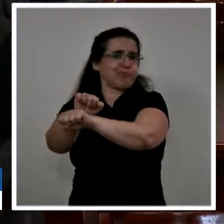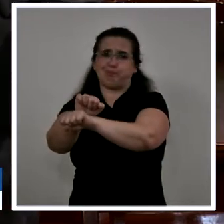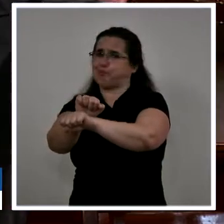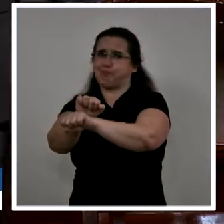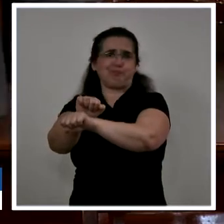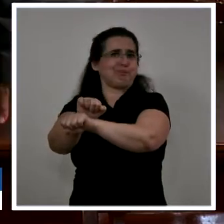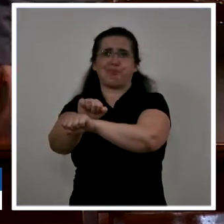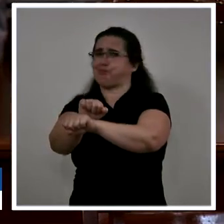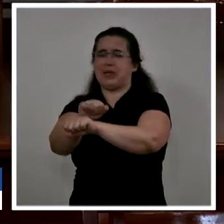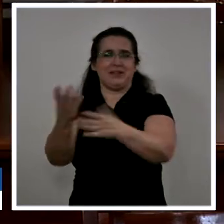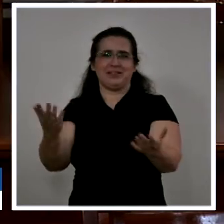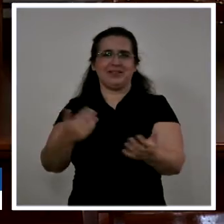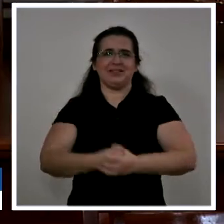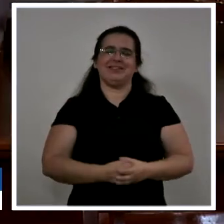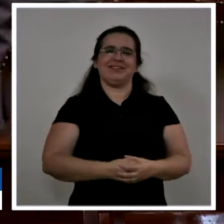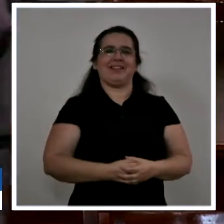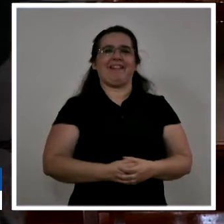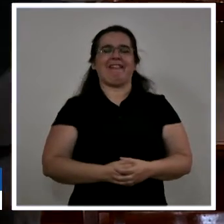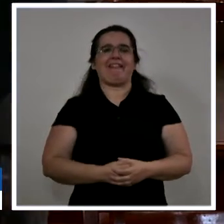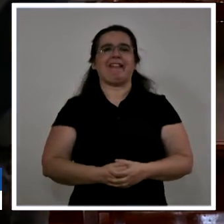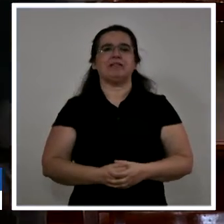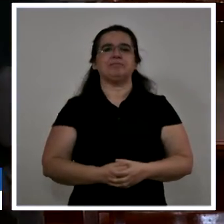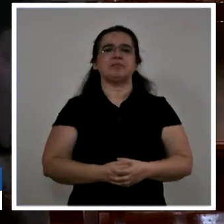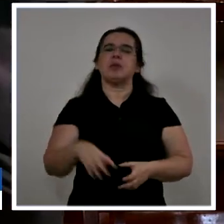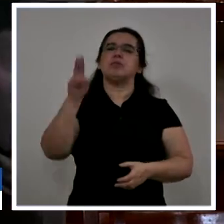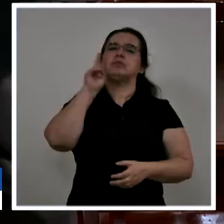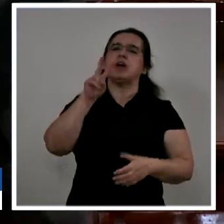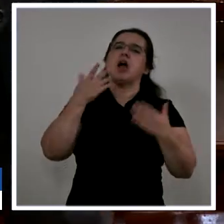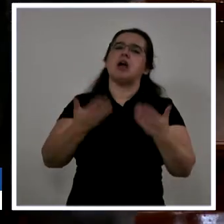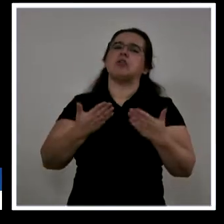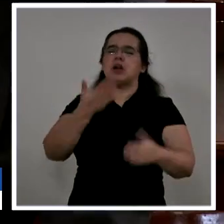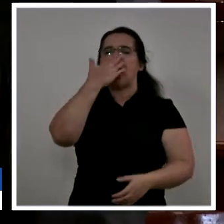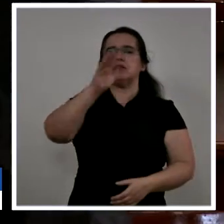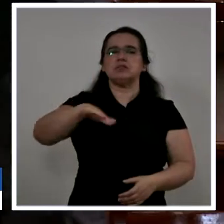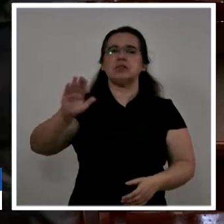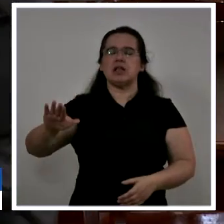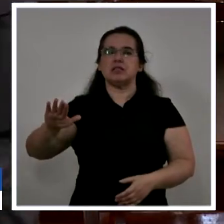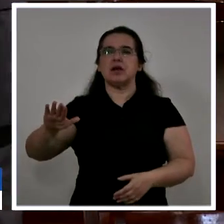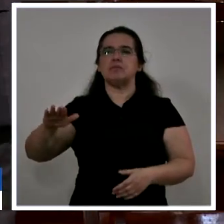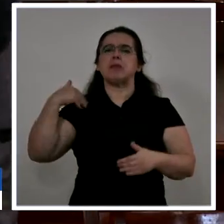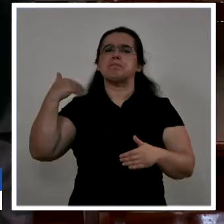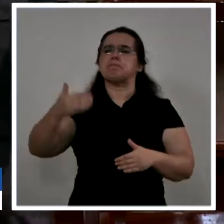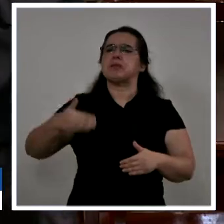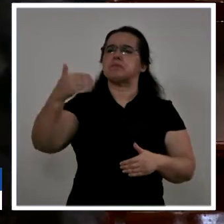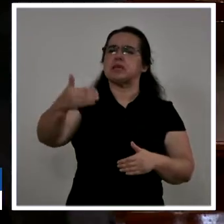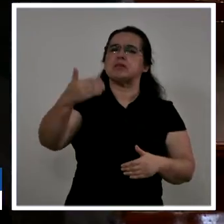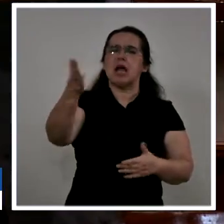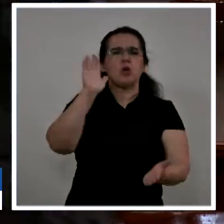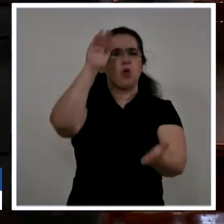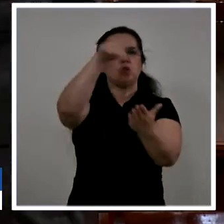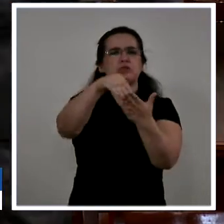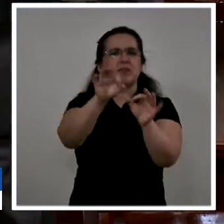few minutes just to demonstrate how this is coming out. E vamos ver agora como a ciência cada vez mais está a chegar a estas